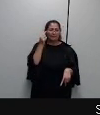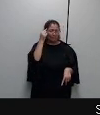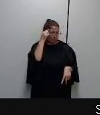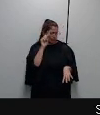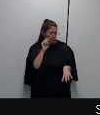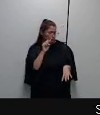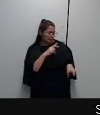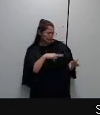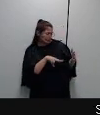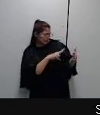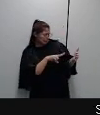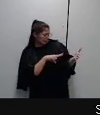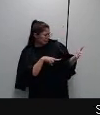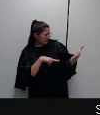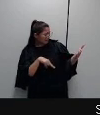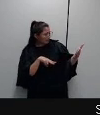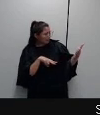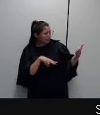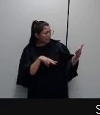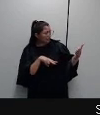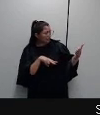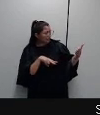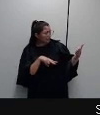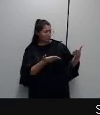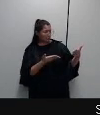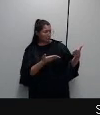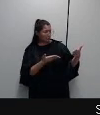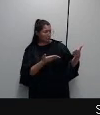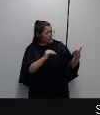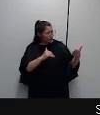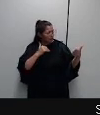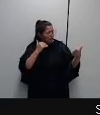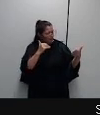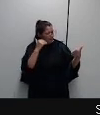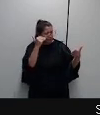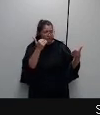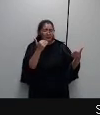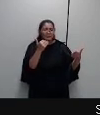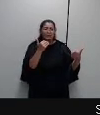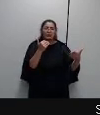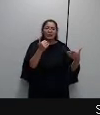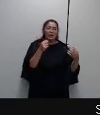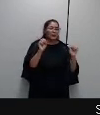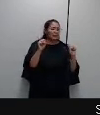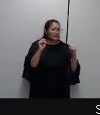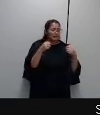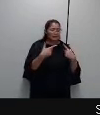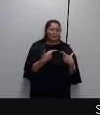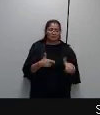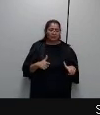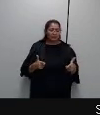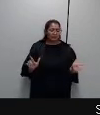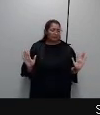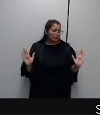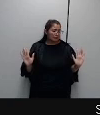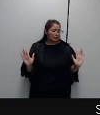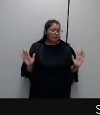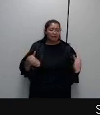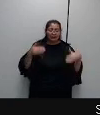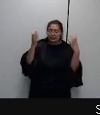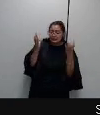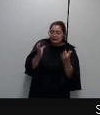se a si houve produção de matéria de fato não e relação à questão dos dados solução é